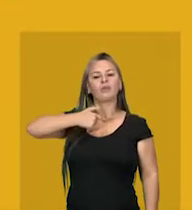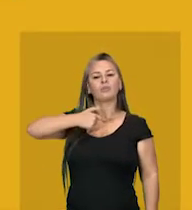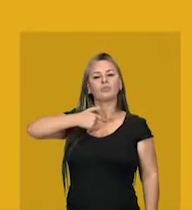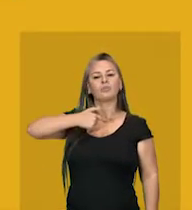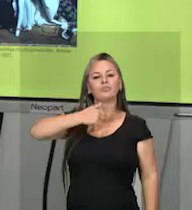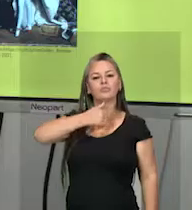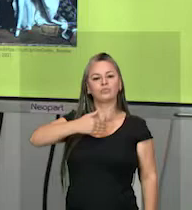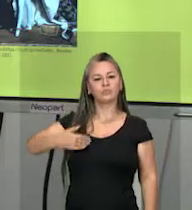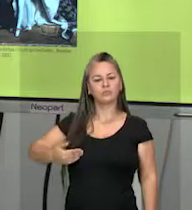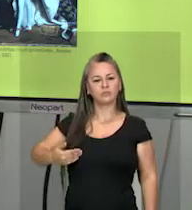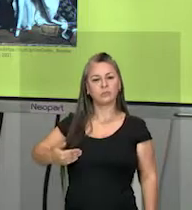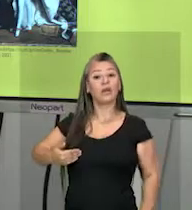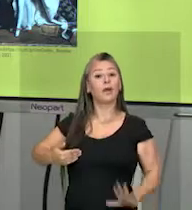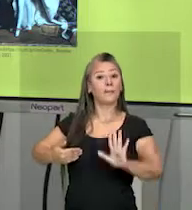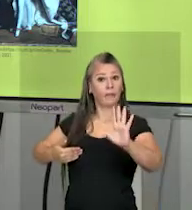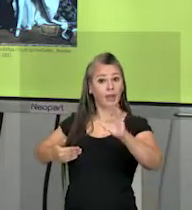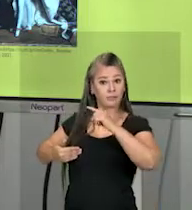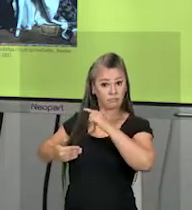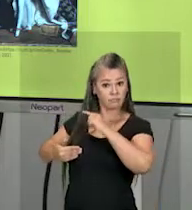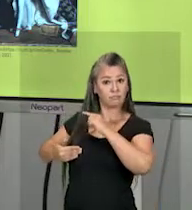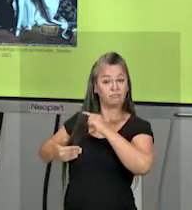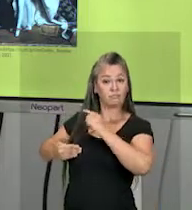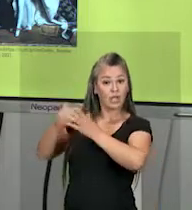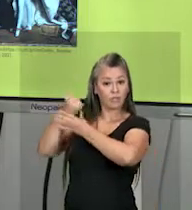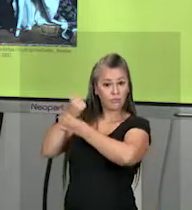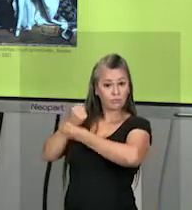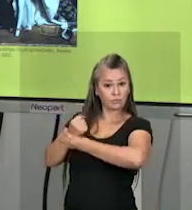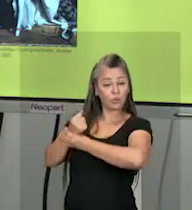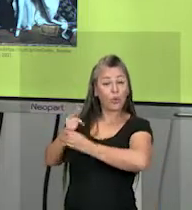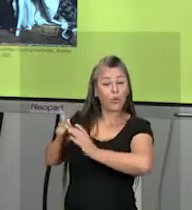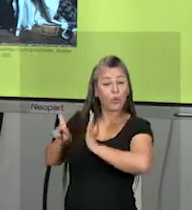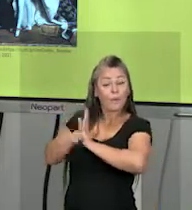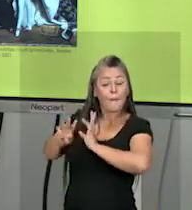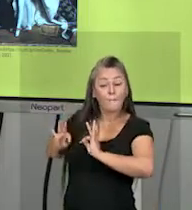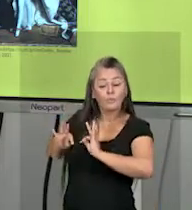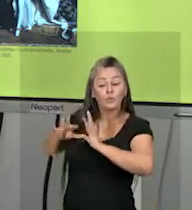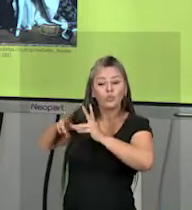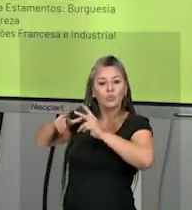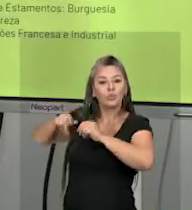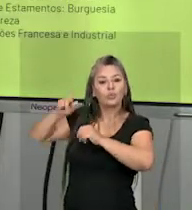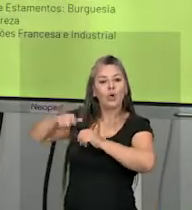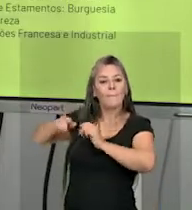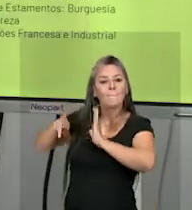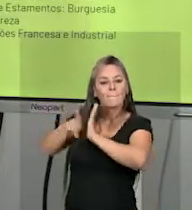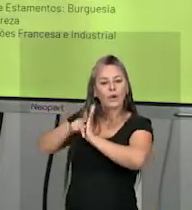absolutismo, o Estado realmente é o rei. Tudo é do rei, tudo é propriedade dele, né?